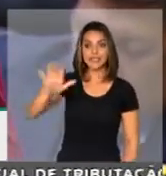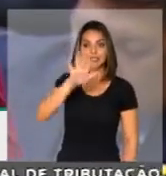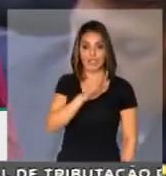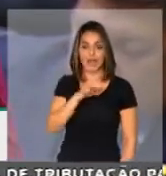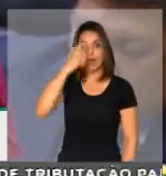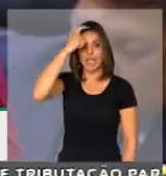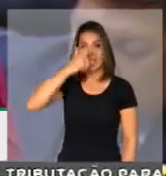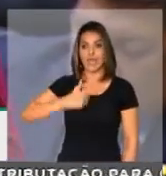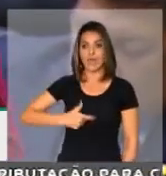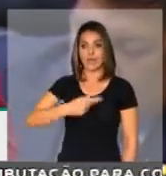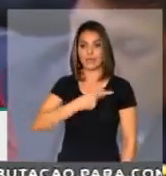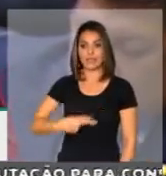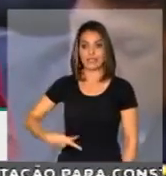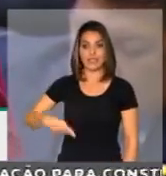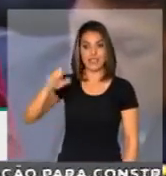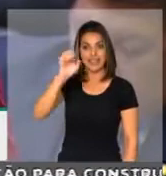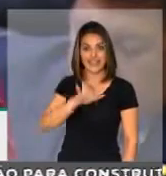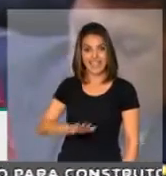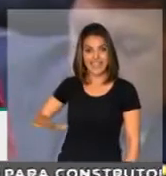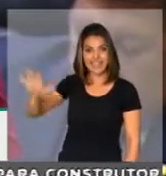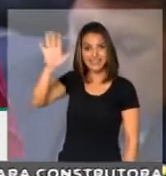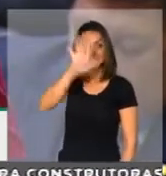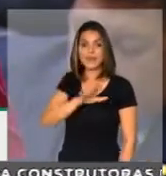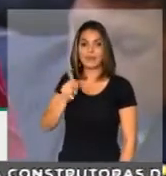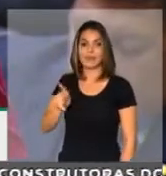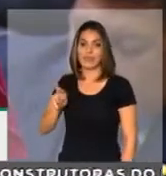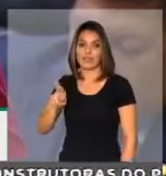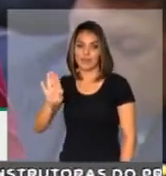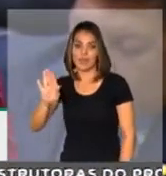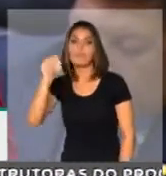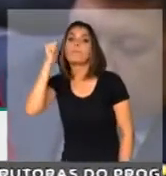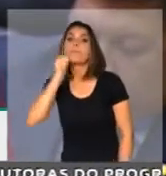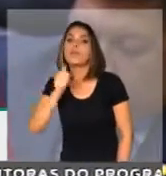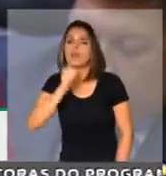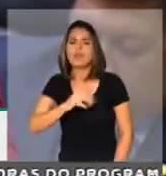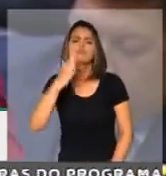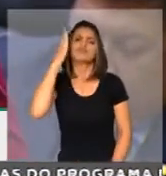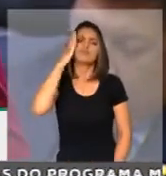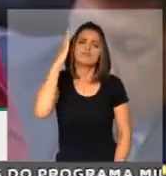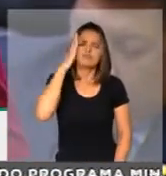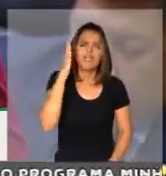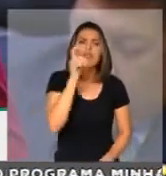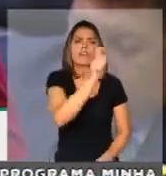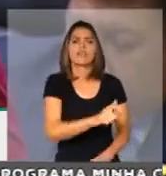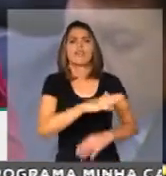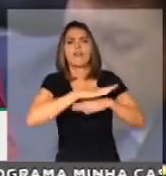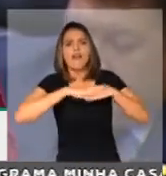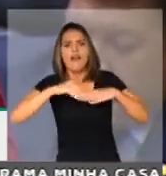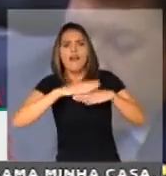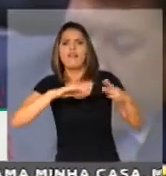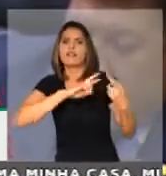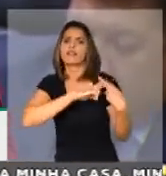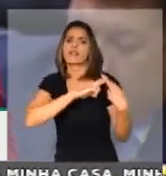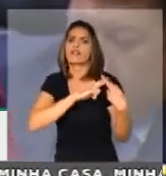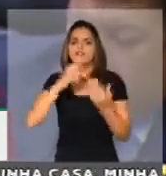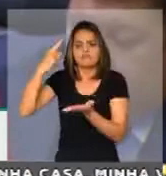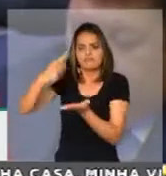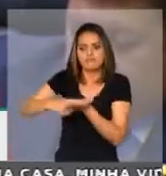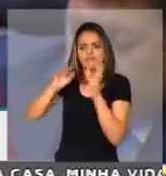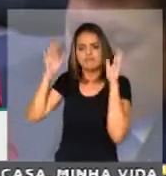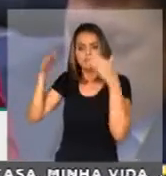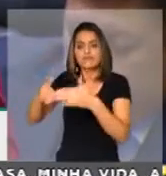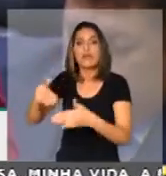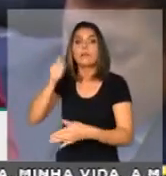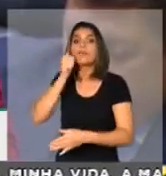sua dedicação, do seu carinho, da sua responsabilidade, do seu comprometimento com as mulheres do Nordeste e as